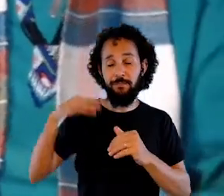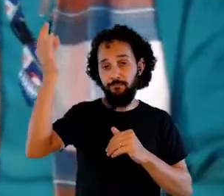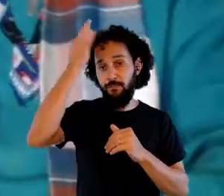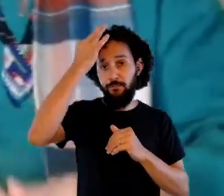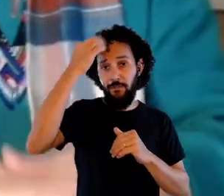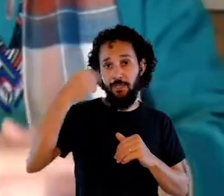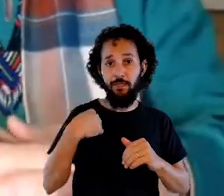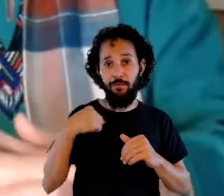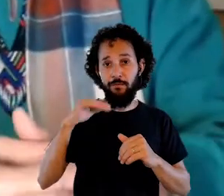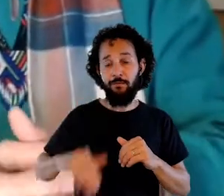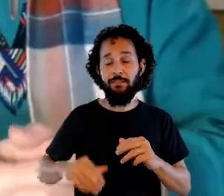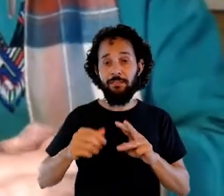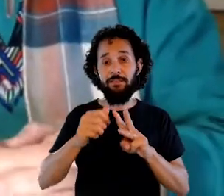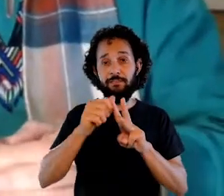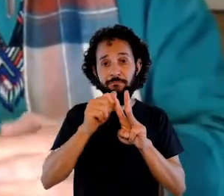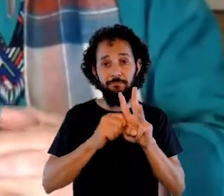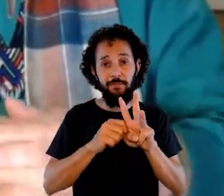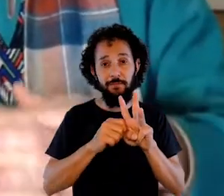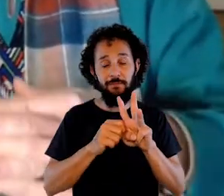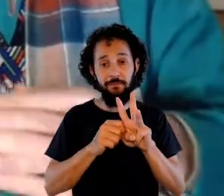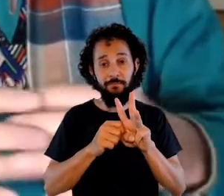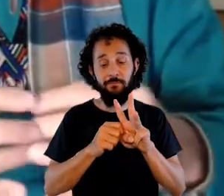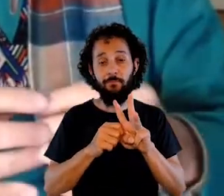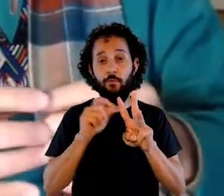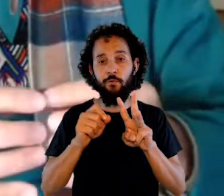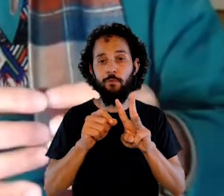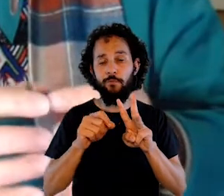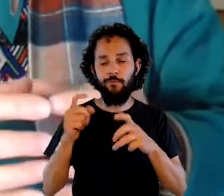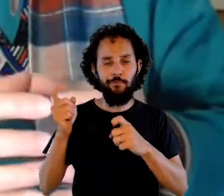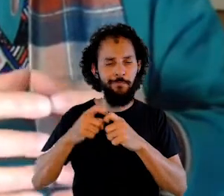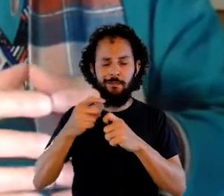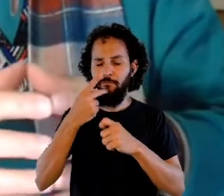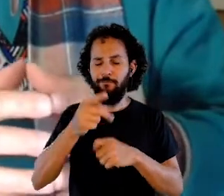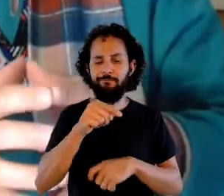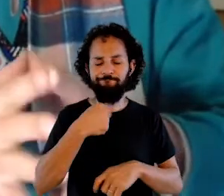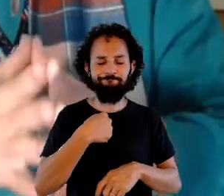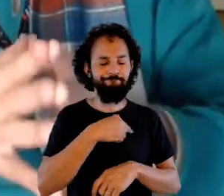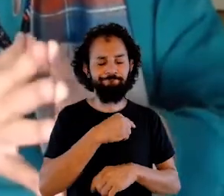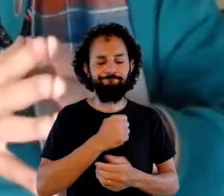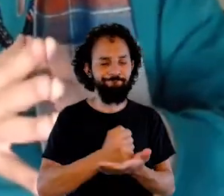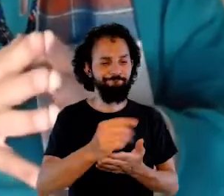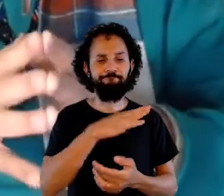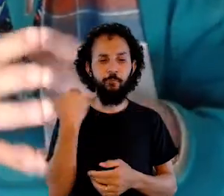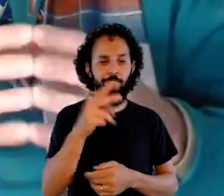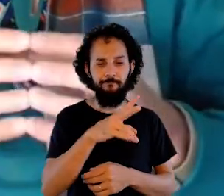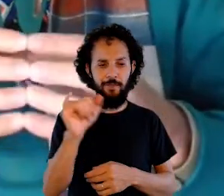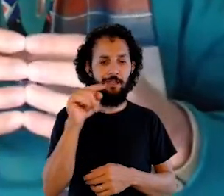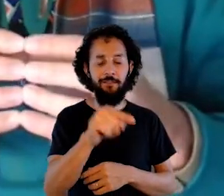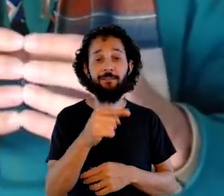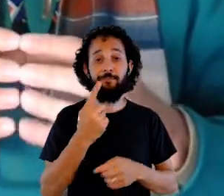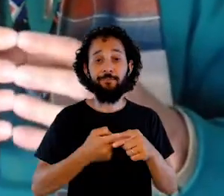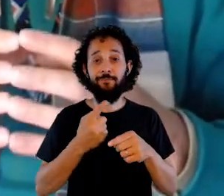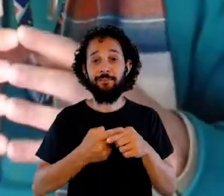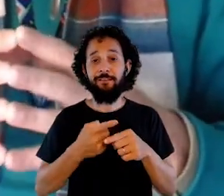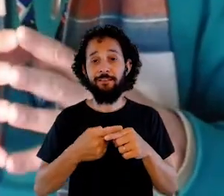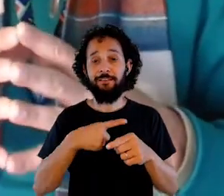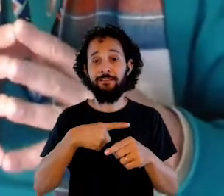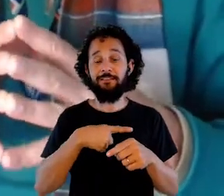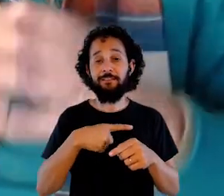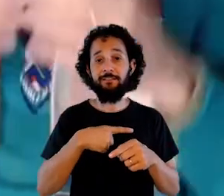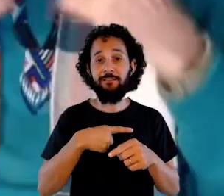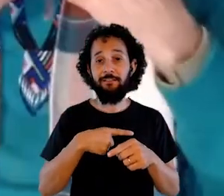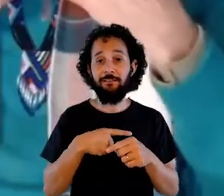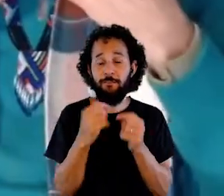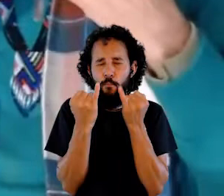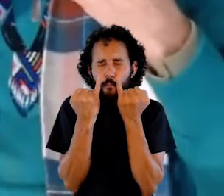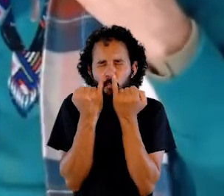3 meses, que foi desenganado pelos médicos, que tinha uma desidratação severa,